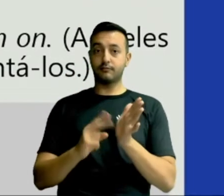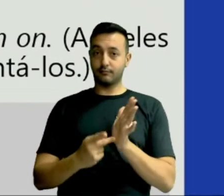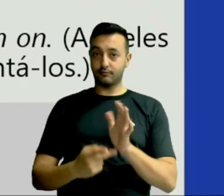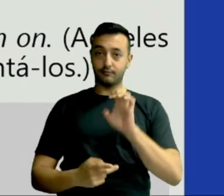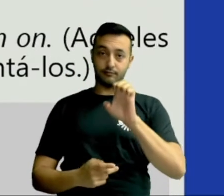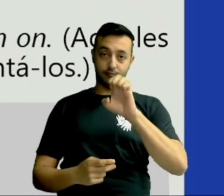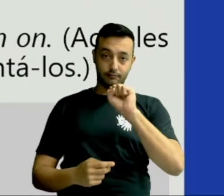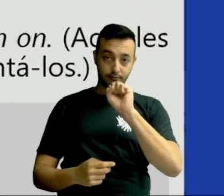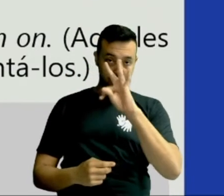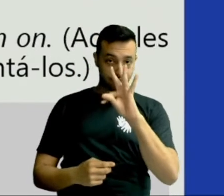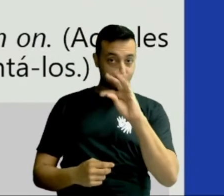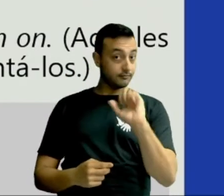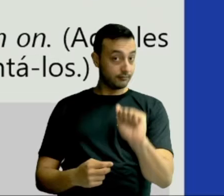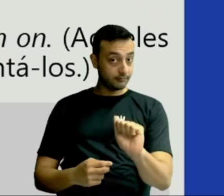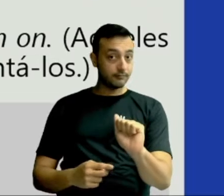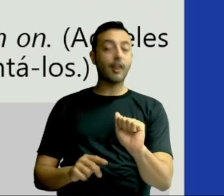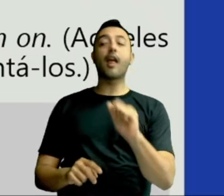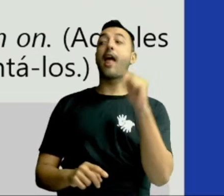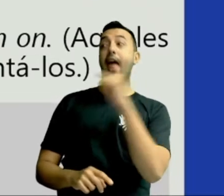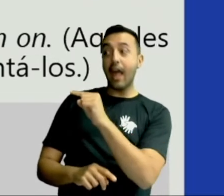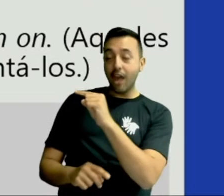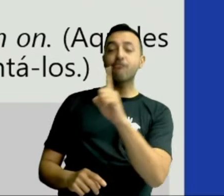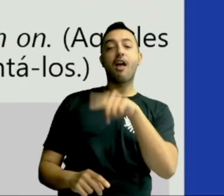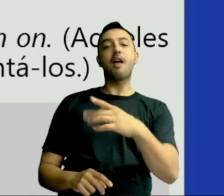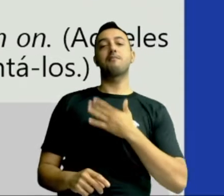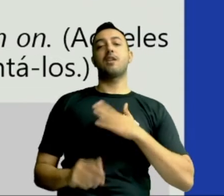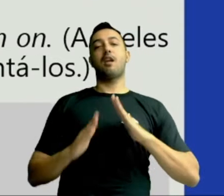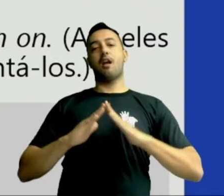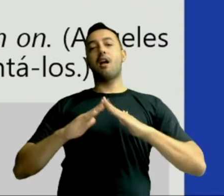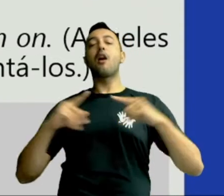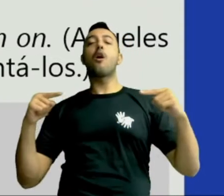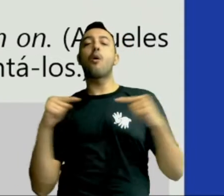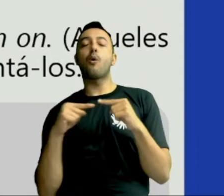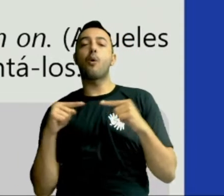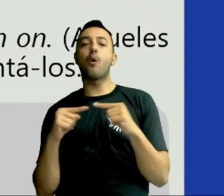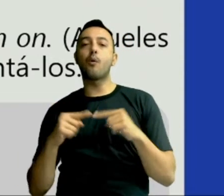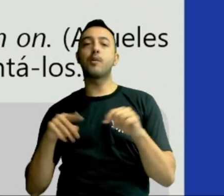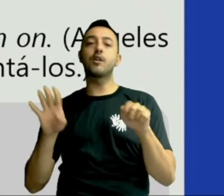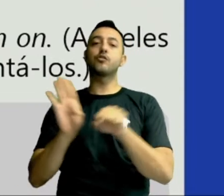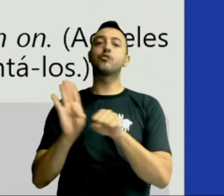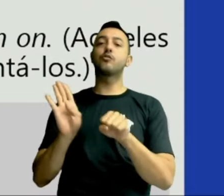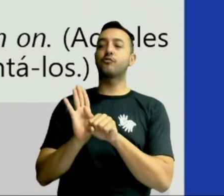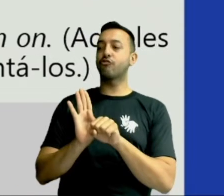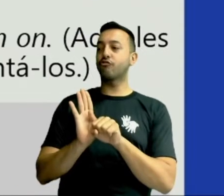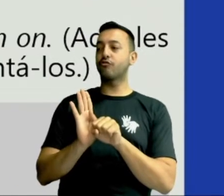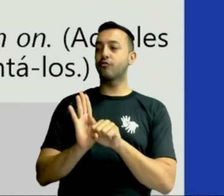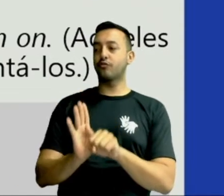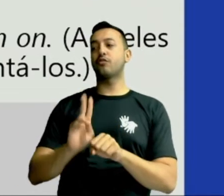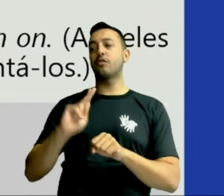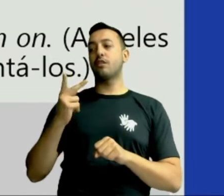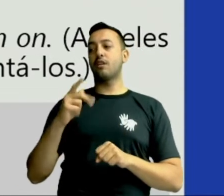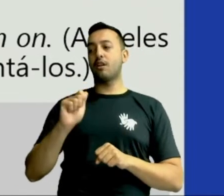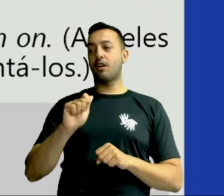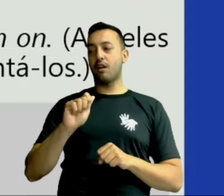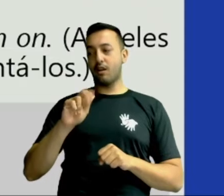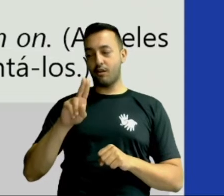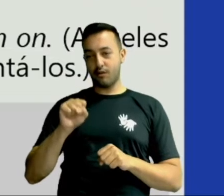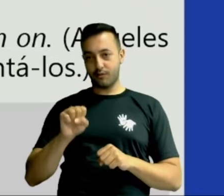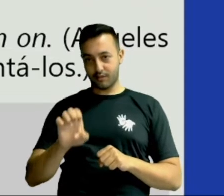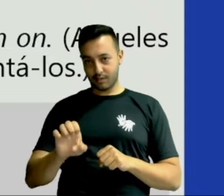Esta é minha casa está concordando com o substantivo House que está no